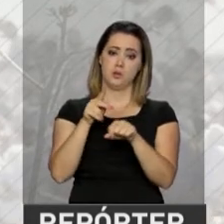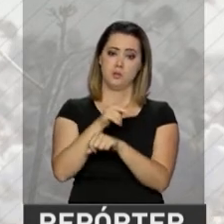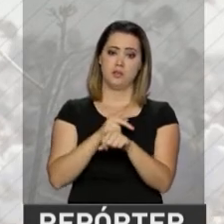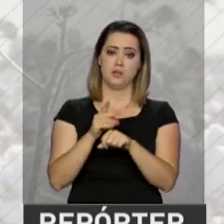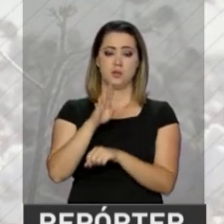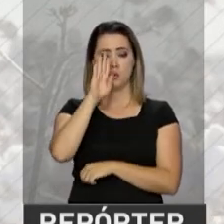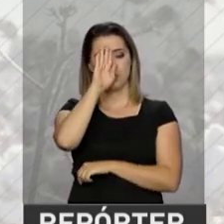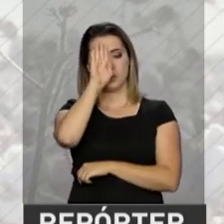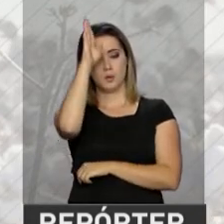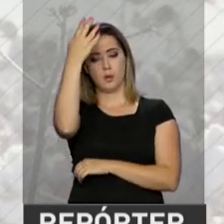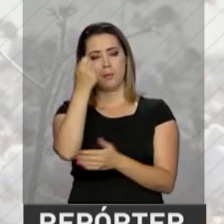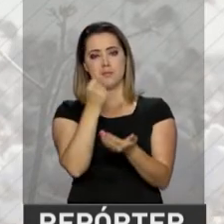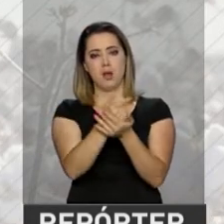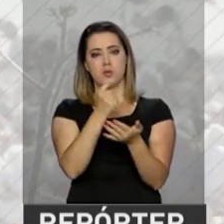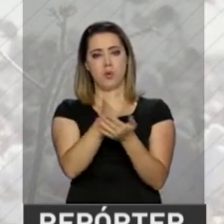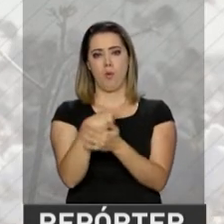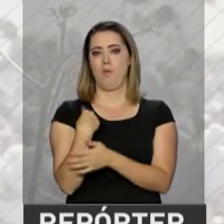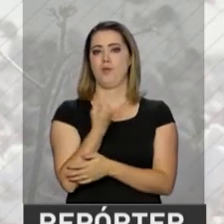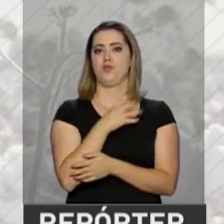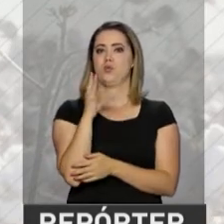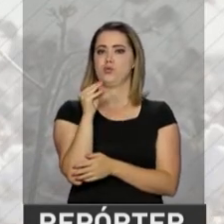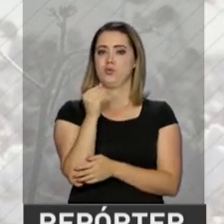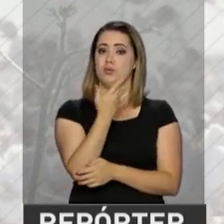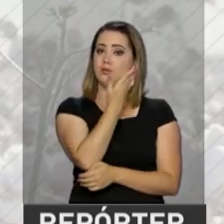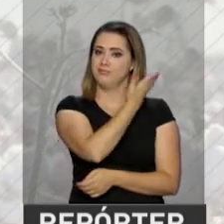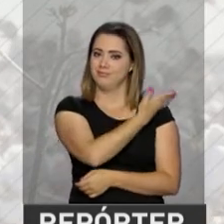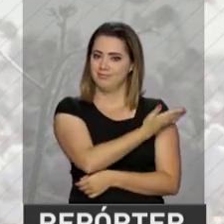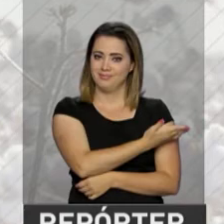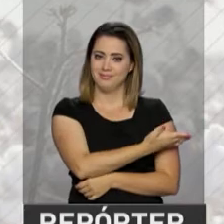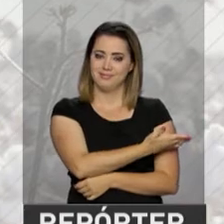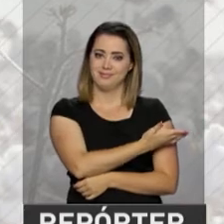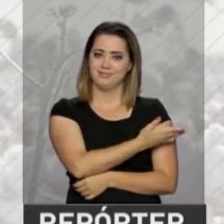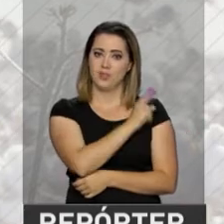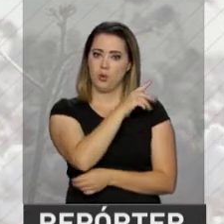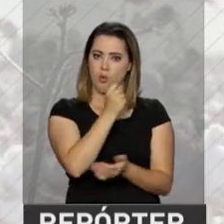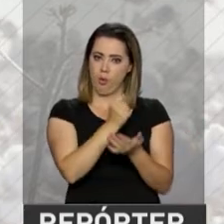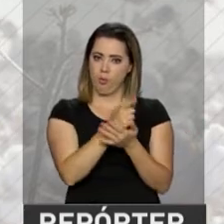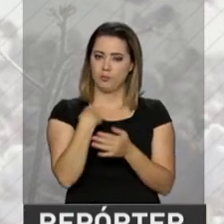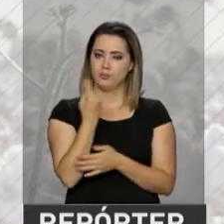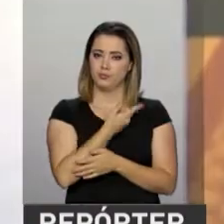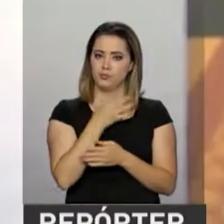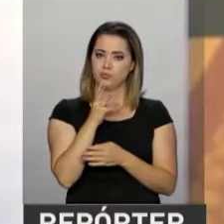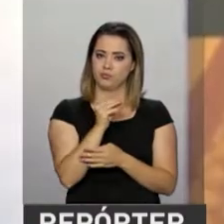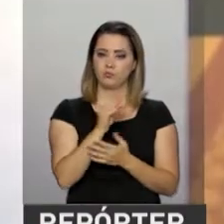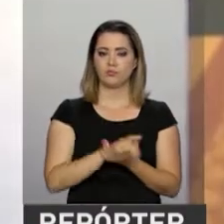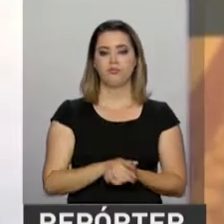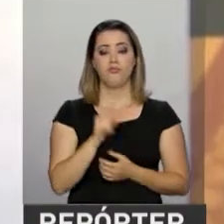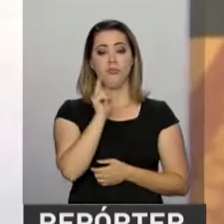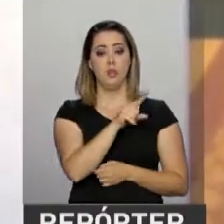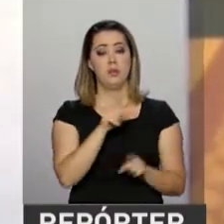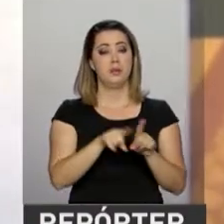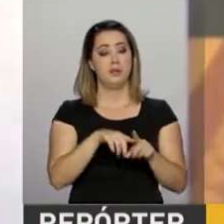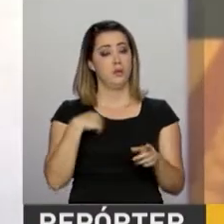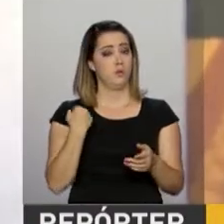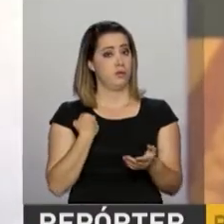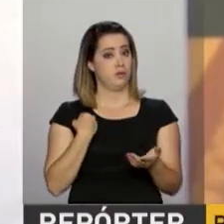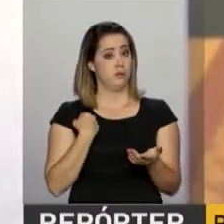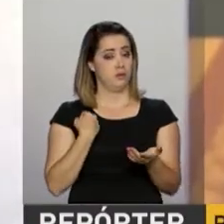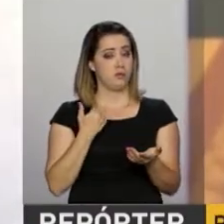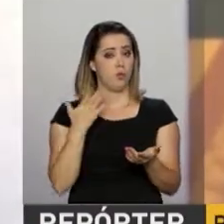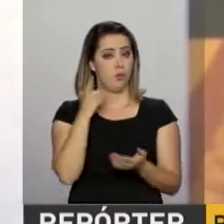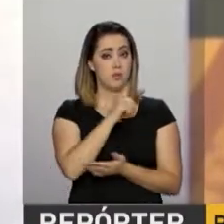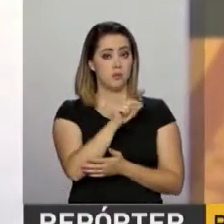países compradores do algodão brasileiro são china indonésia e coréia do sul estamos conseguindo as produtividades